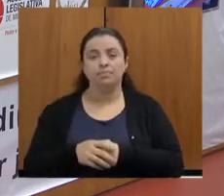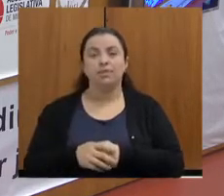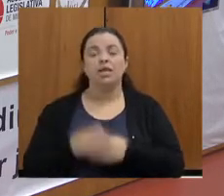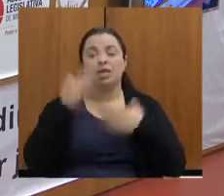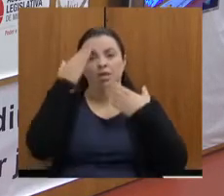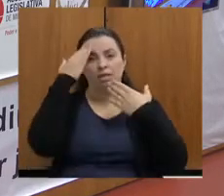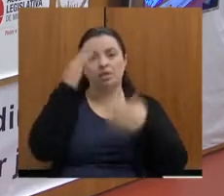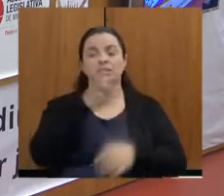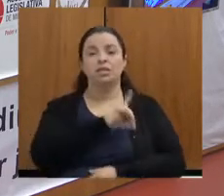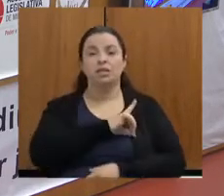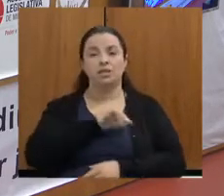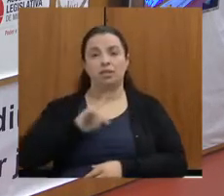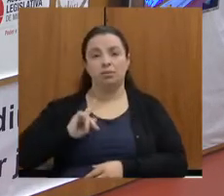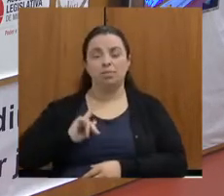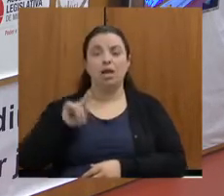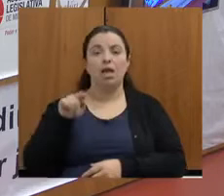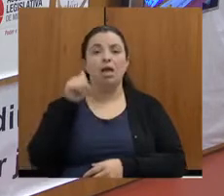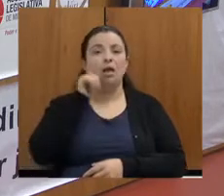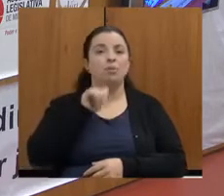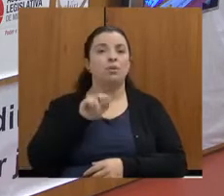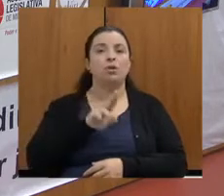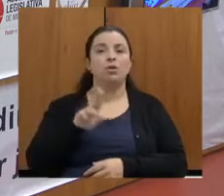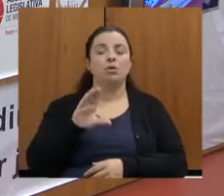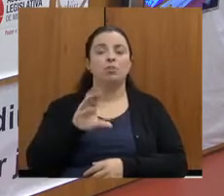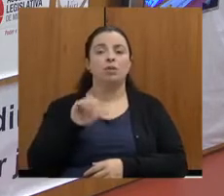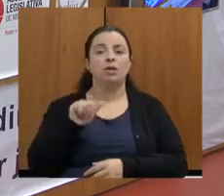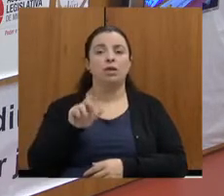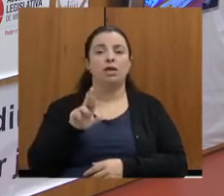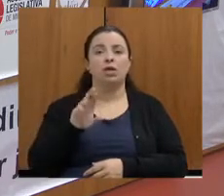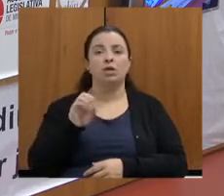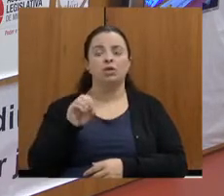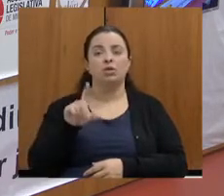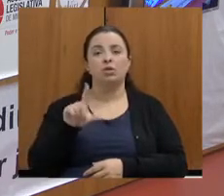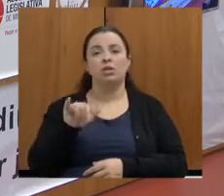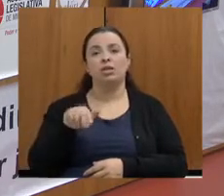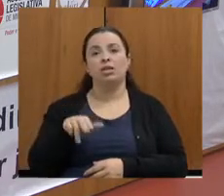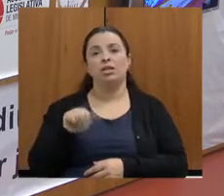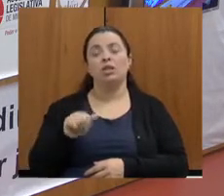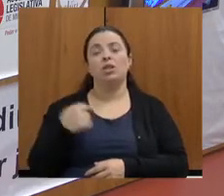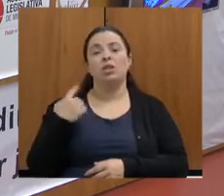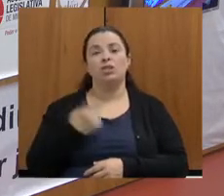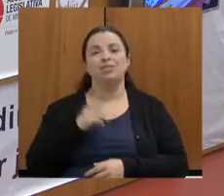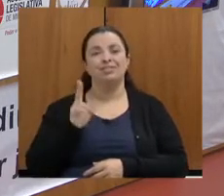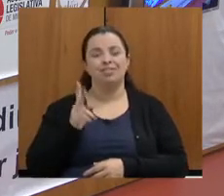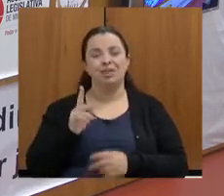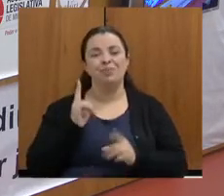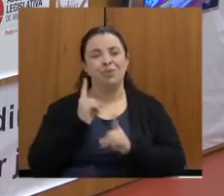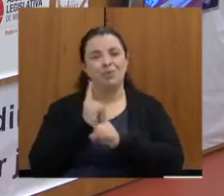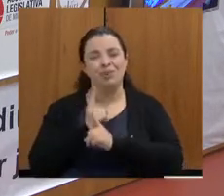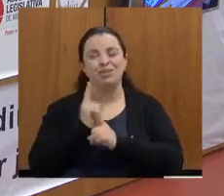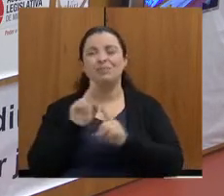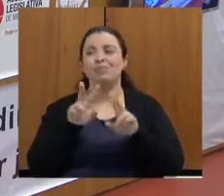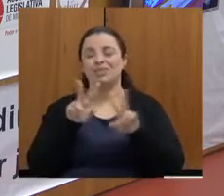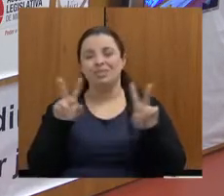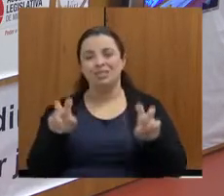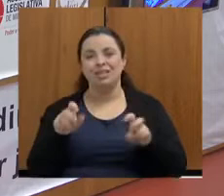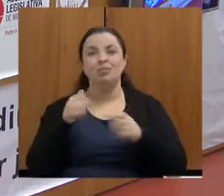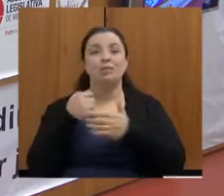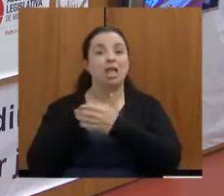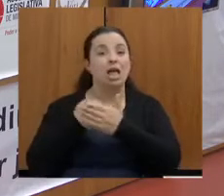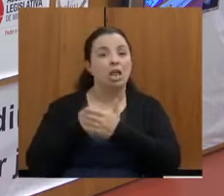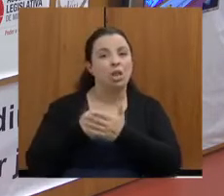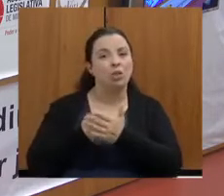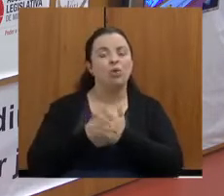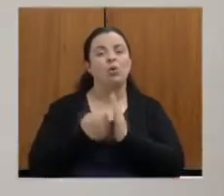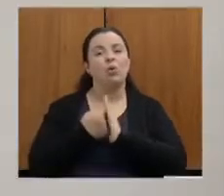pública aqui conosco a Carolina onde nós sempre nos encontramos né nessas pautas da luta por